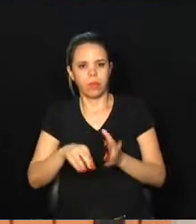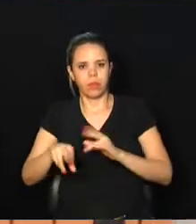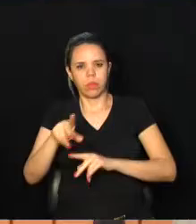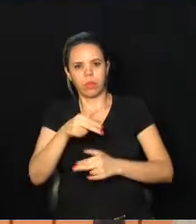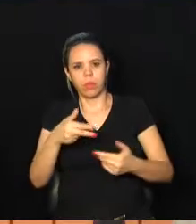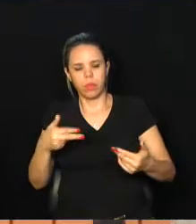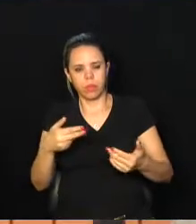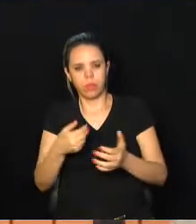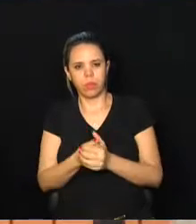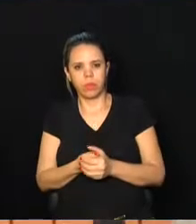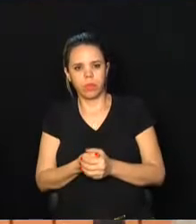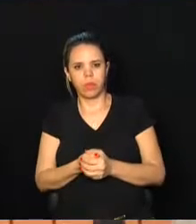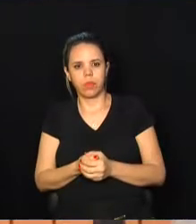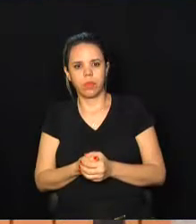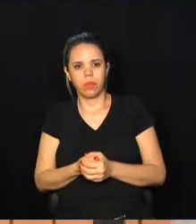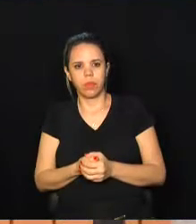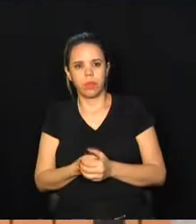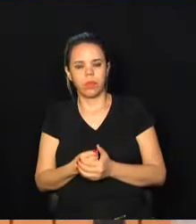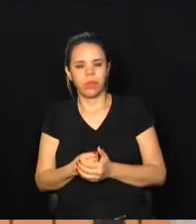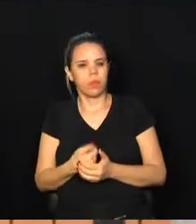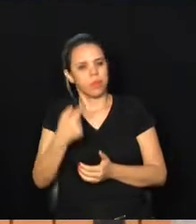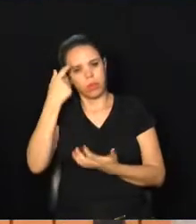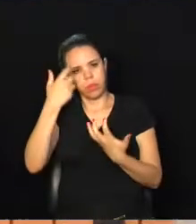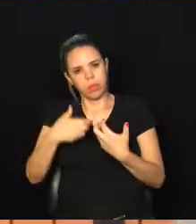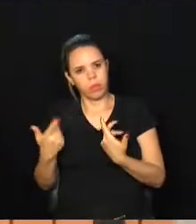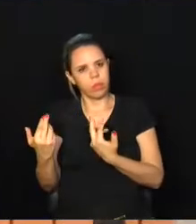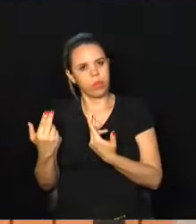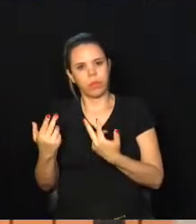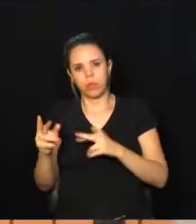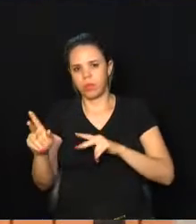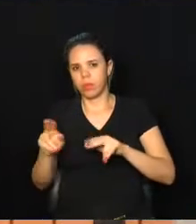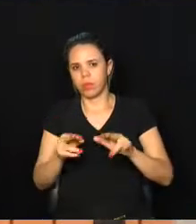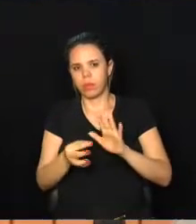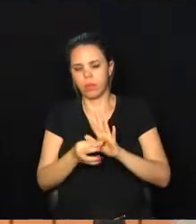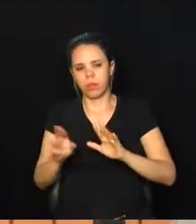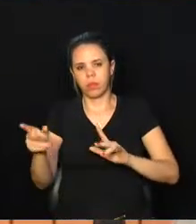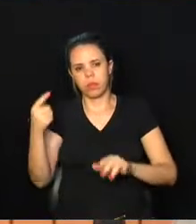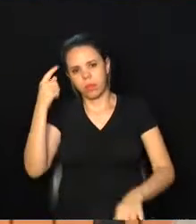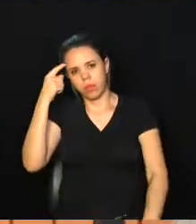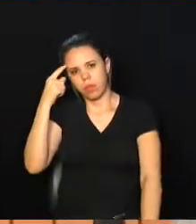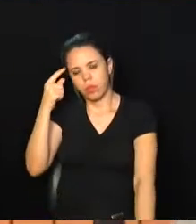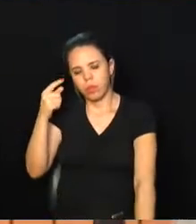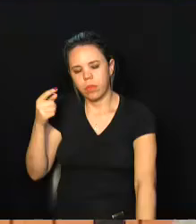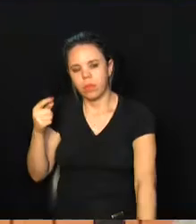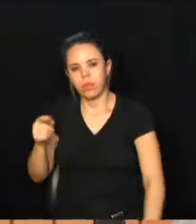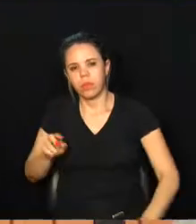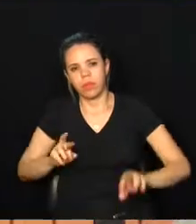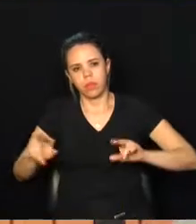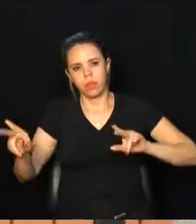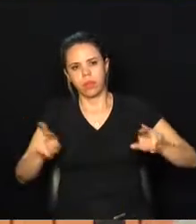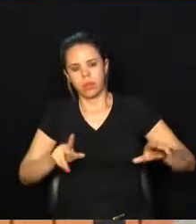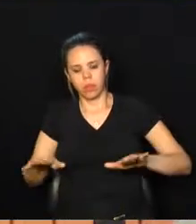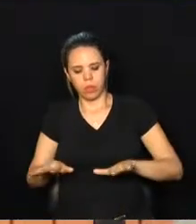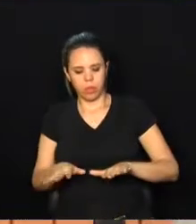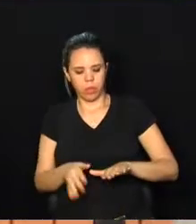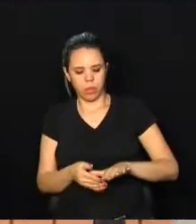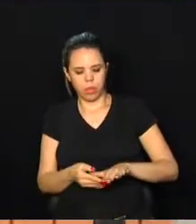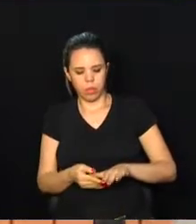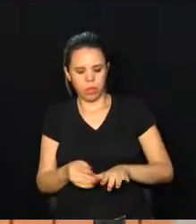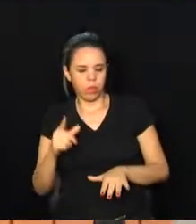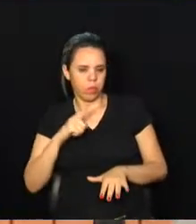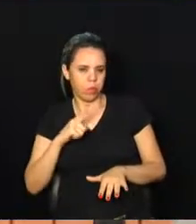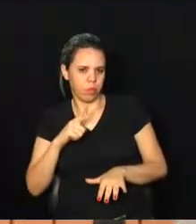diversidade. Nós não pensamos iguais, pensamos diferente, de formas diferentes, temos